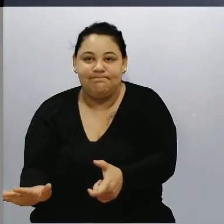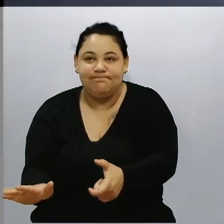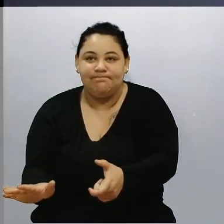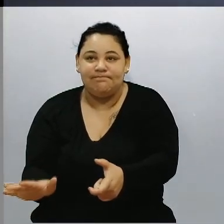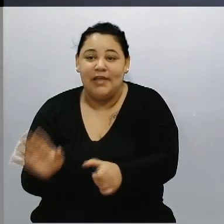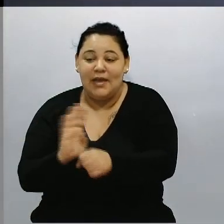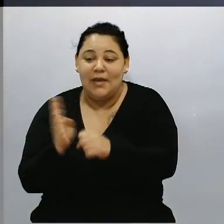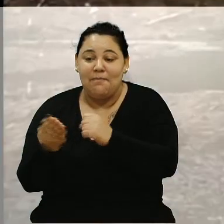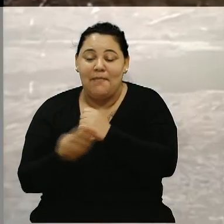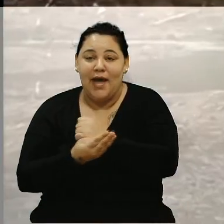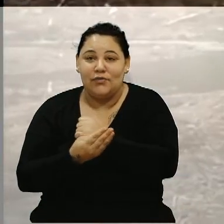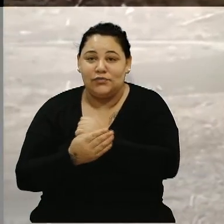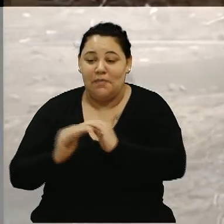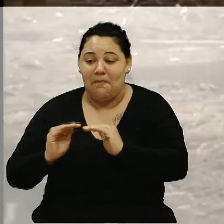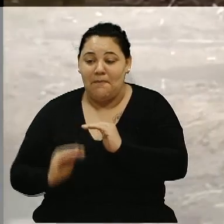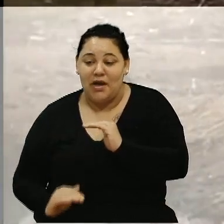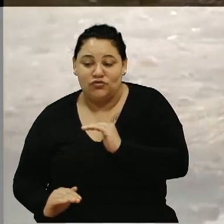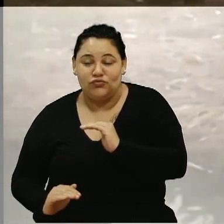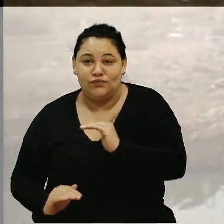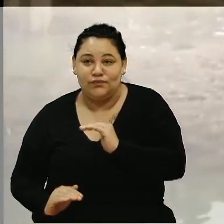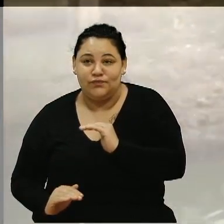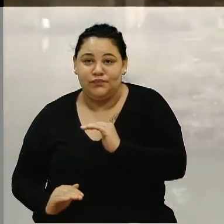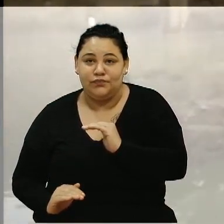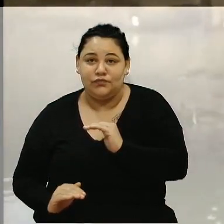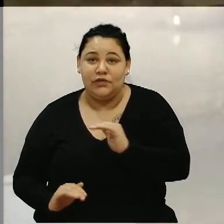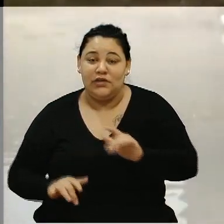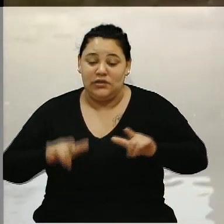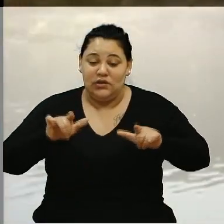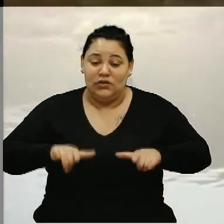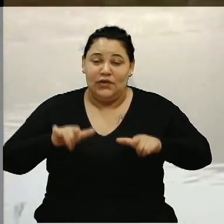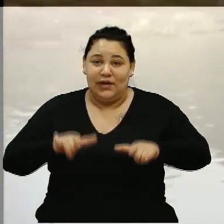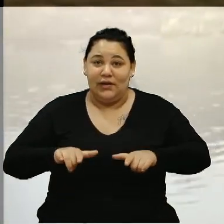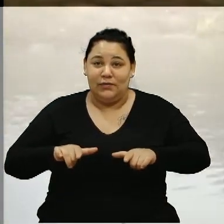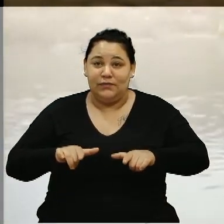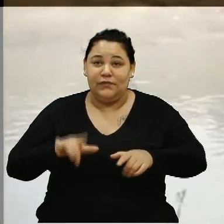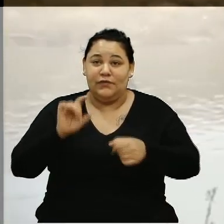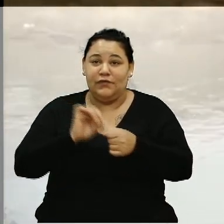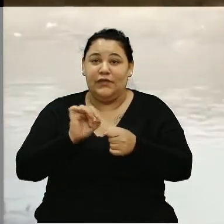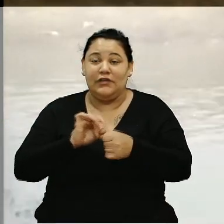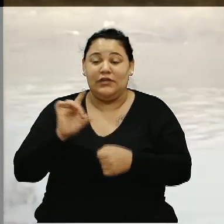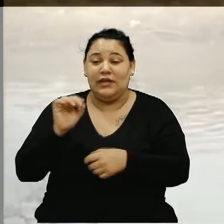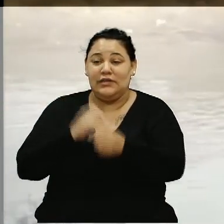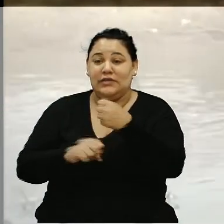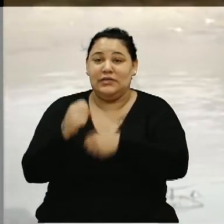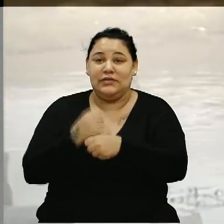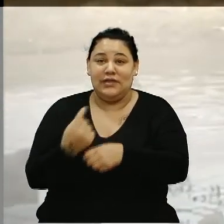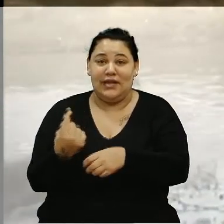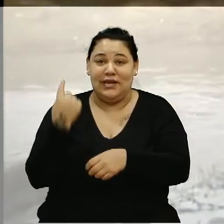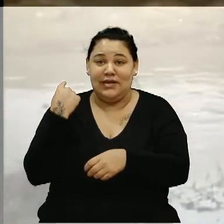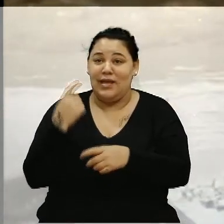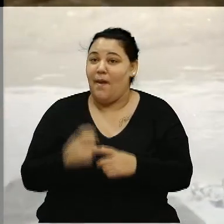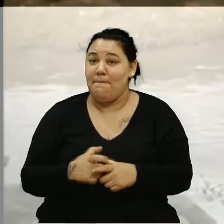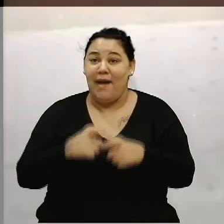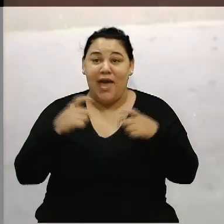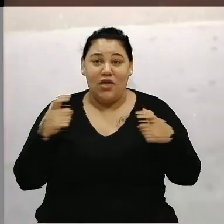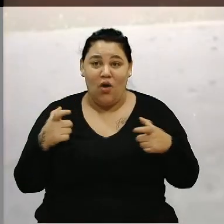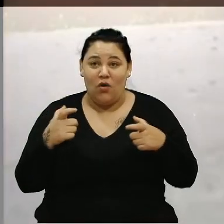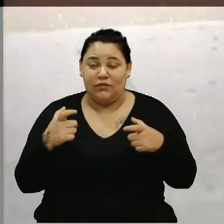bairros mais baixos. O tanque, instalado 10 anos atrás, é o maior entre os 6 que existem na